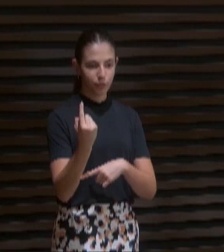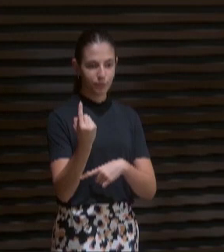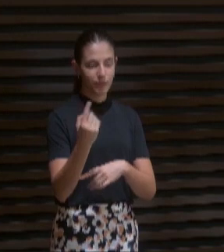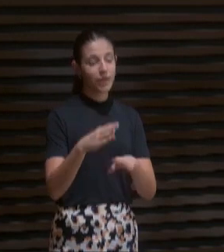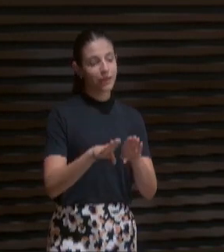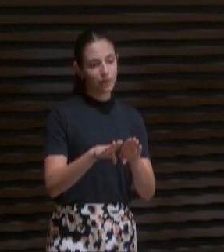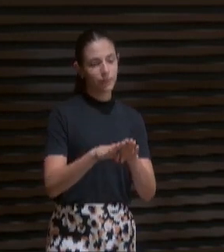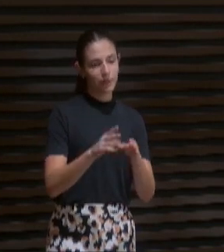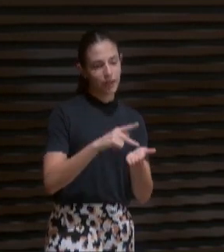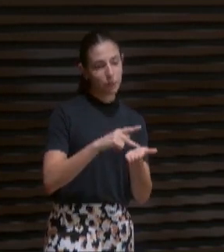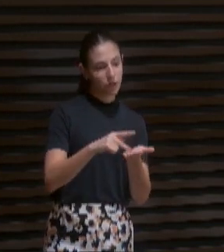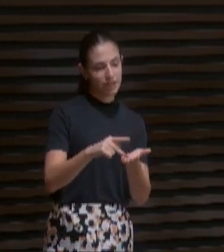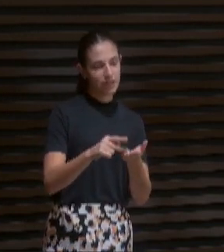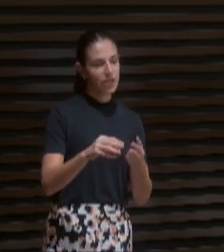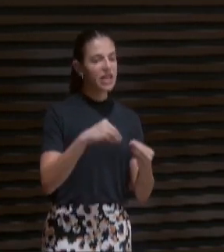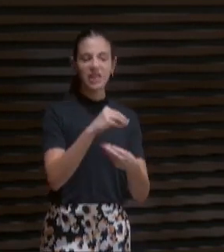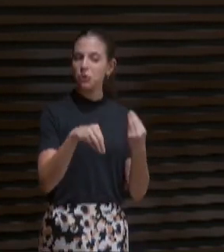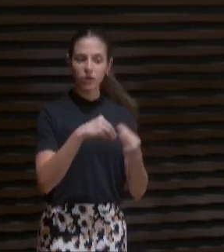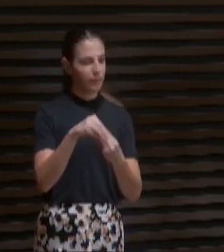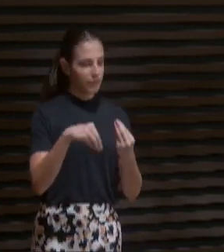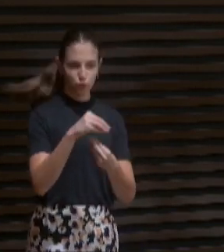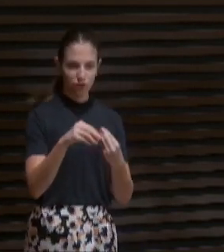tem mistura.